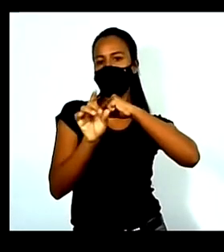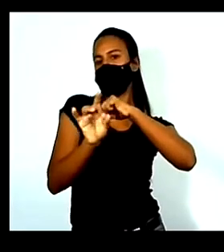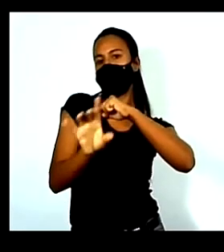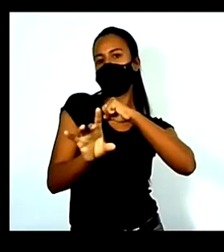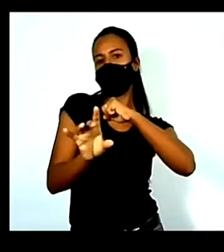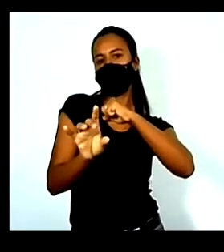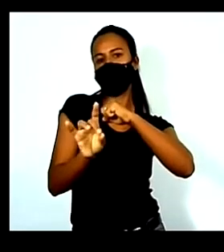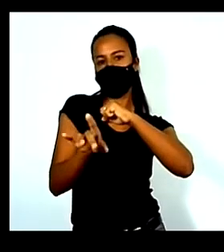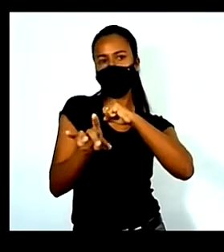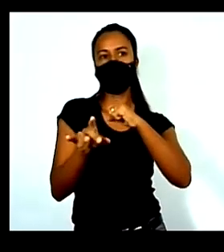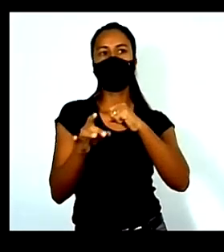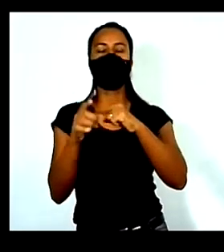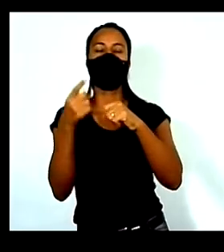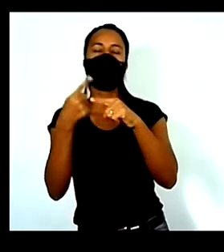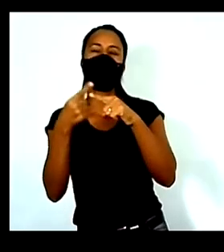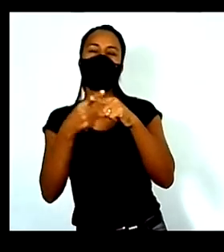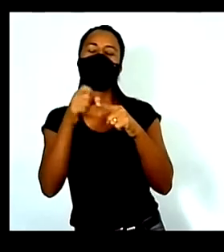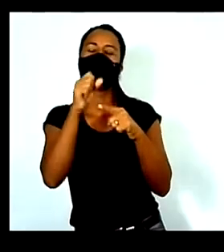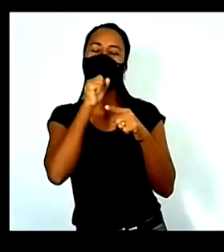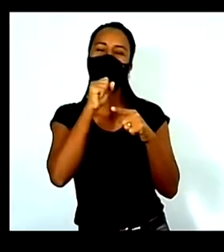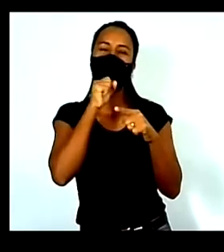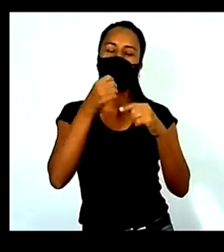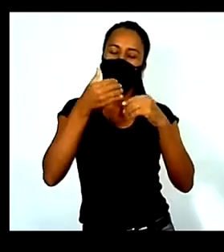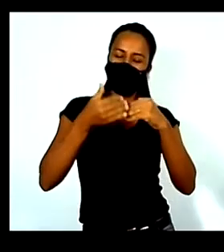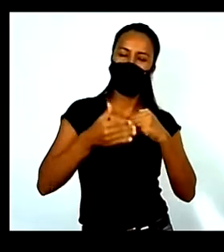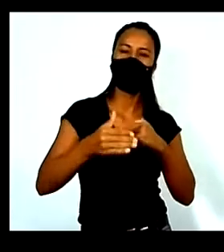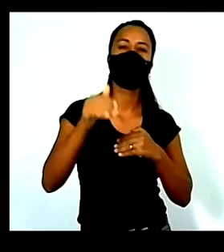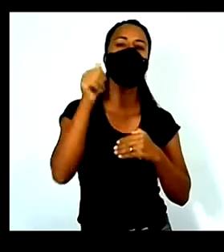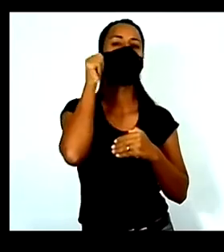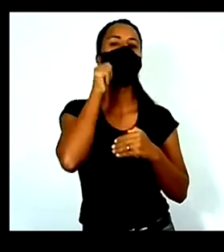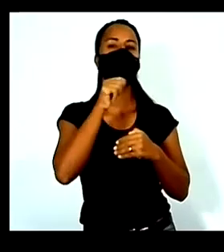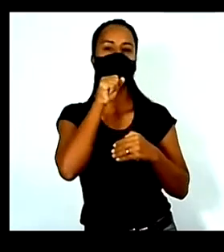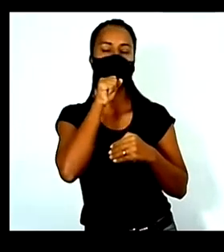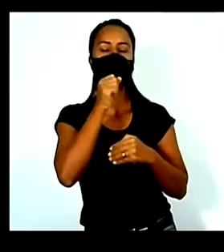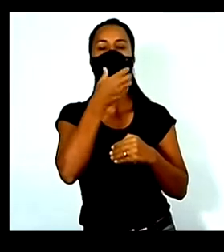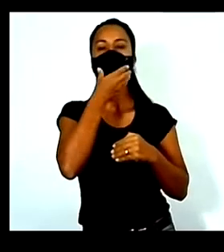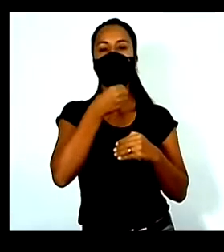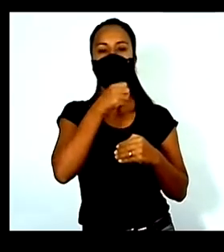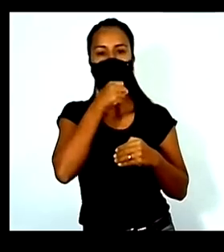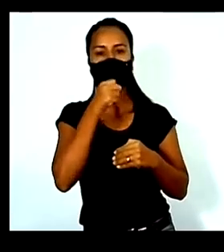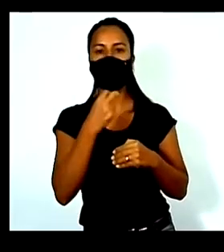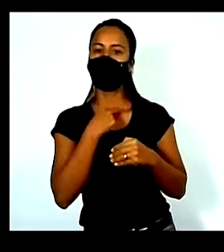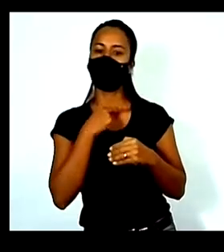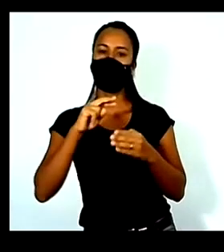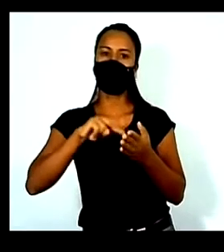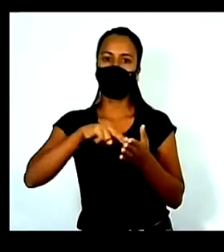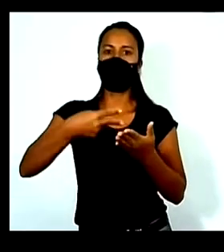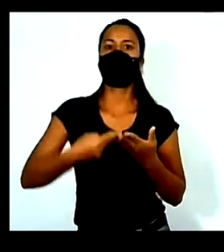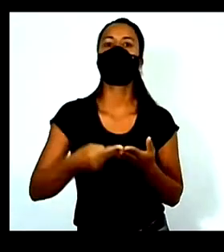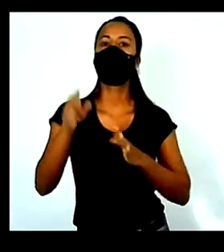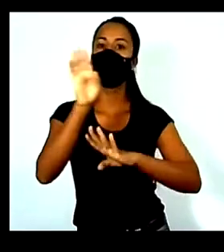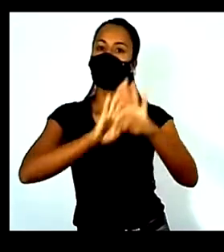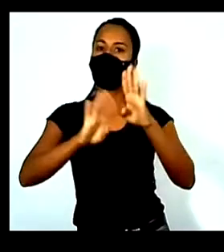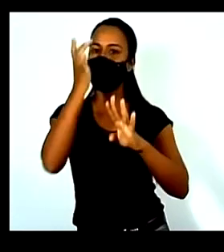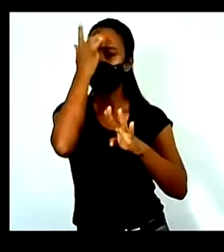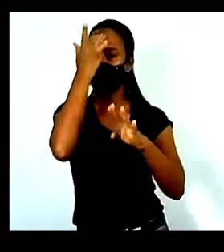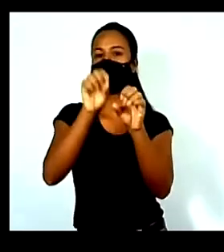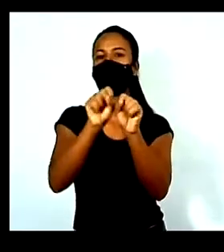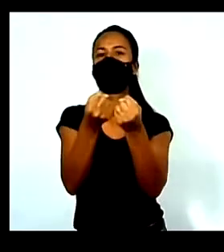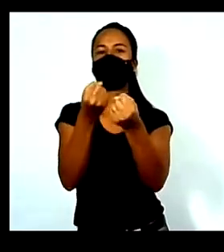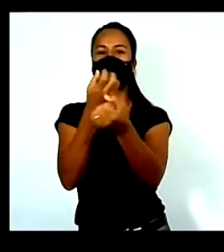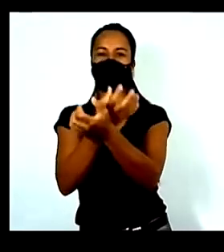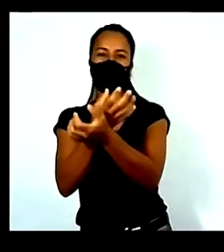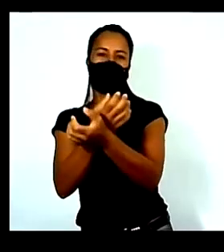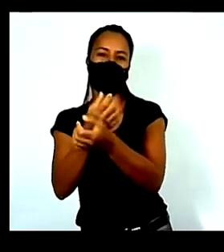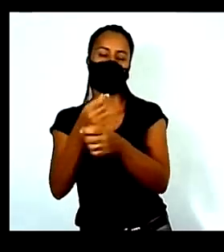vai envelhecendo? Porque a gente costuma dizer, vovô e vovó não podem cair, cuidado, porque senão é mais fácil de quebrar o osso,